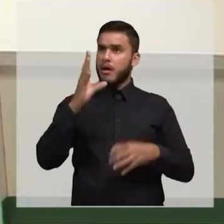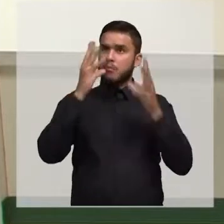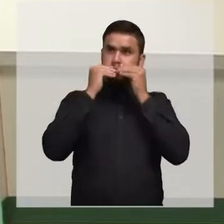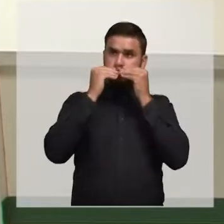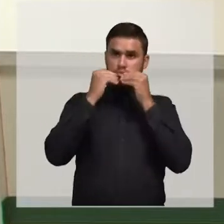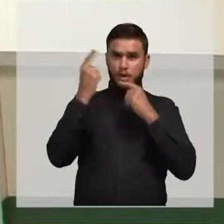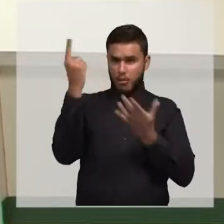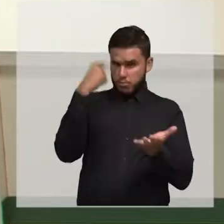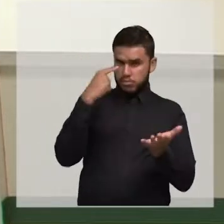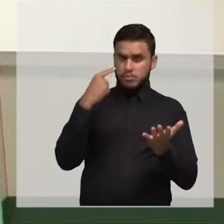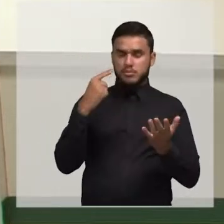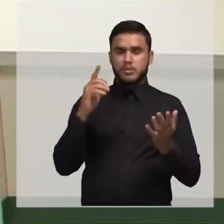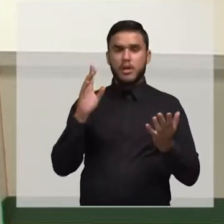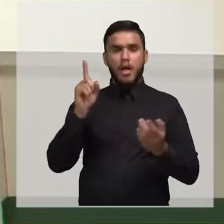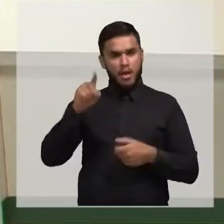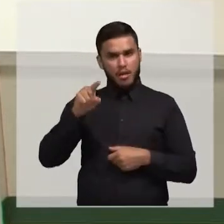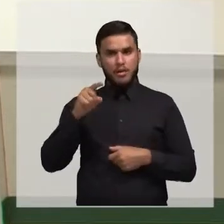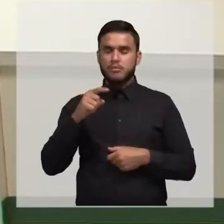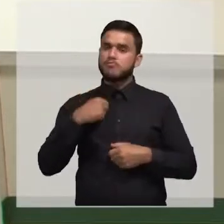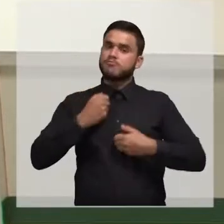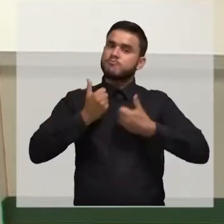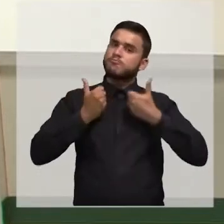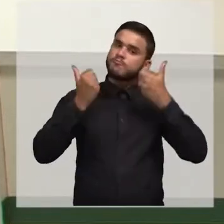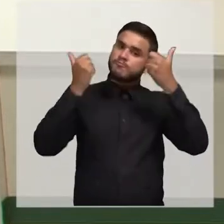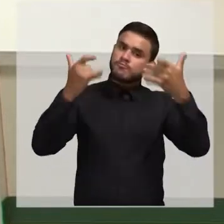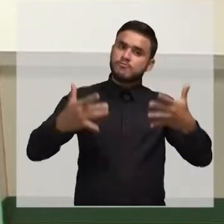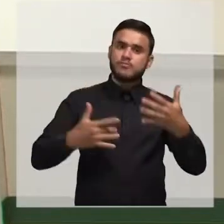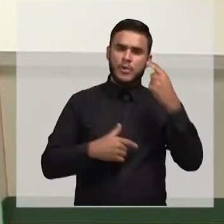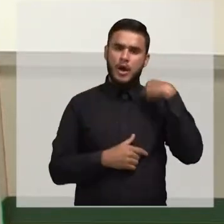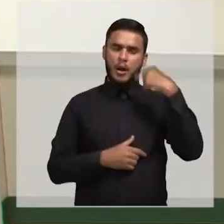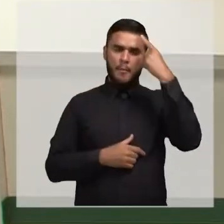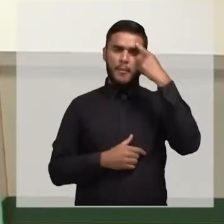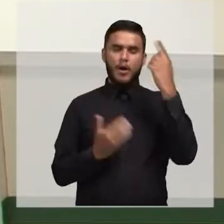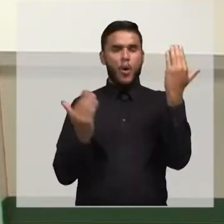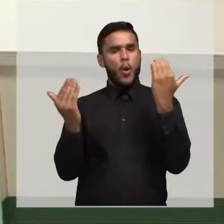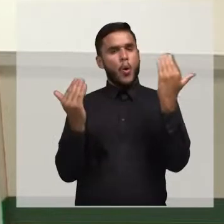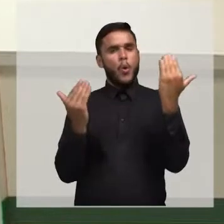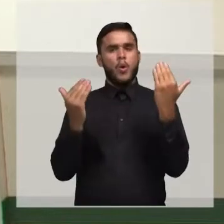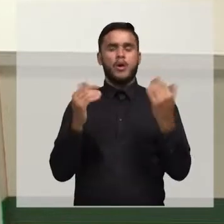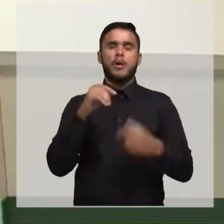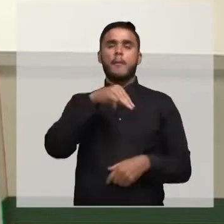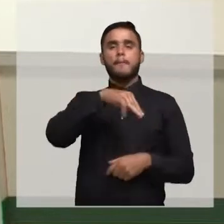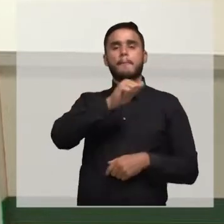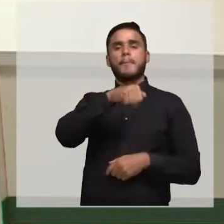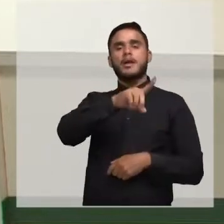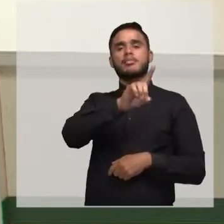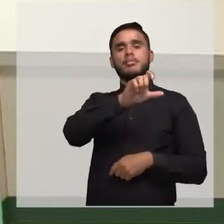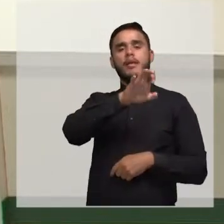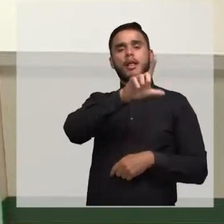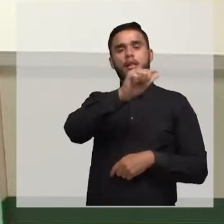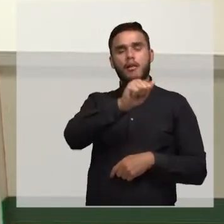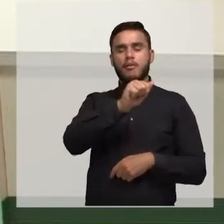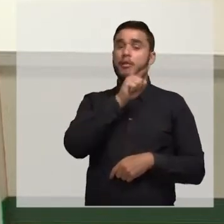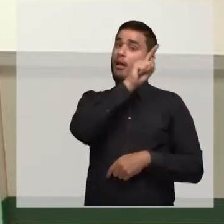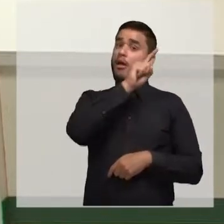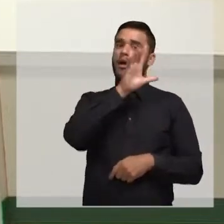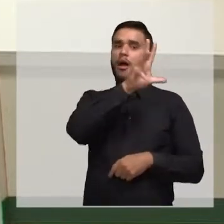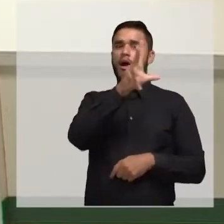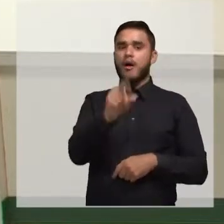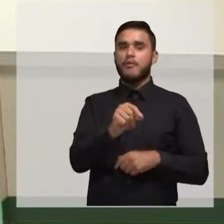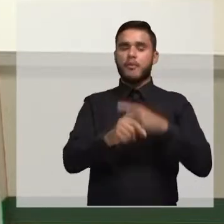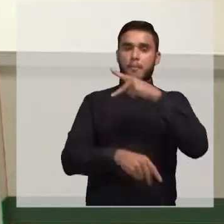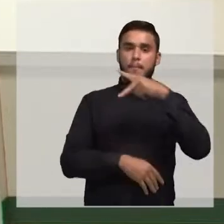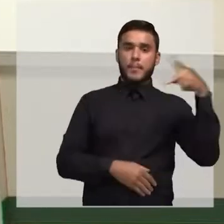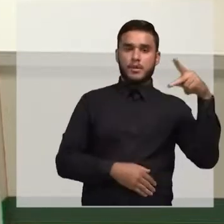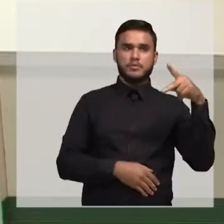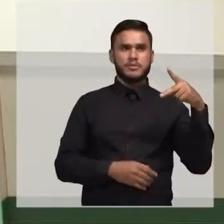nova tentativa de marketing deles é fazer uma comparação entre ele e Nelson Mandela. É um absurdo. É um absurdo. As duas